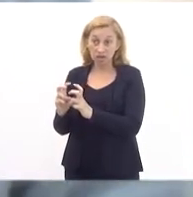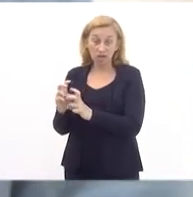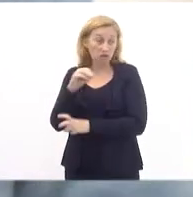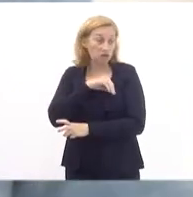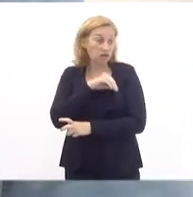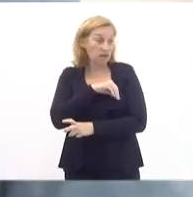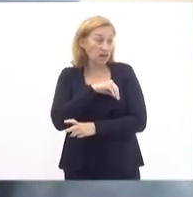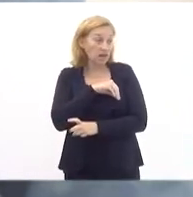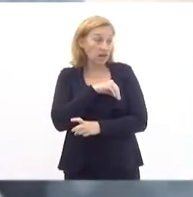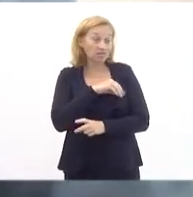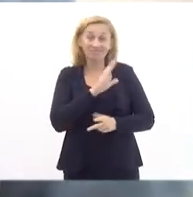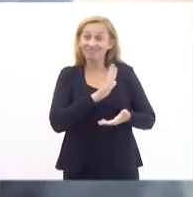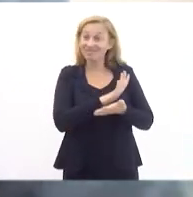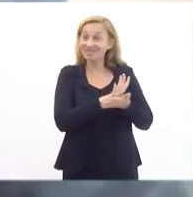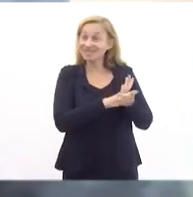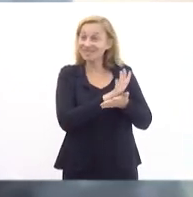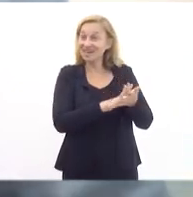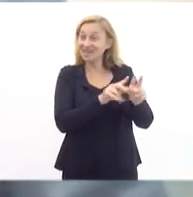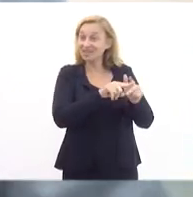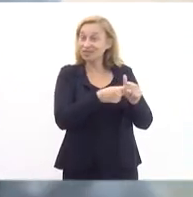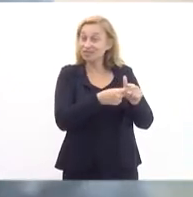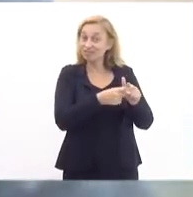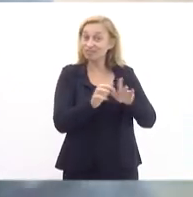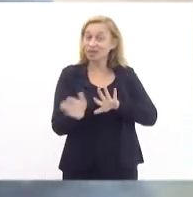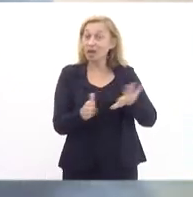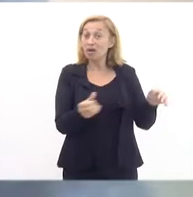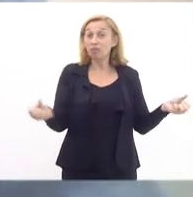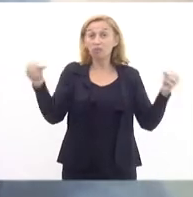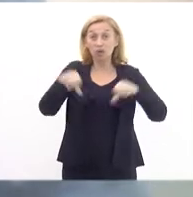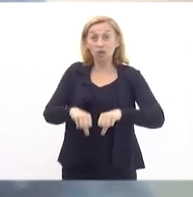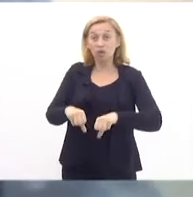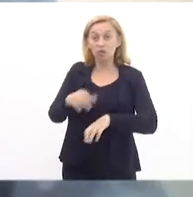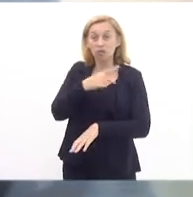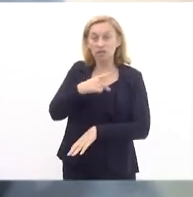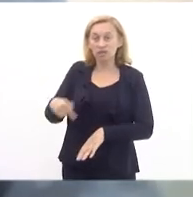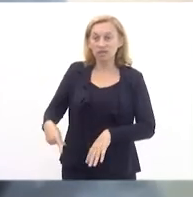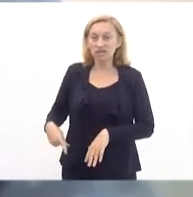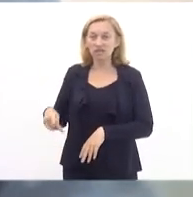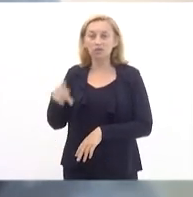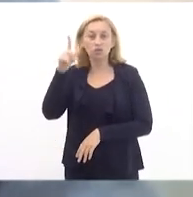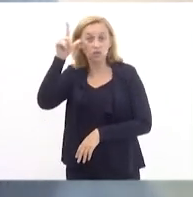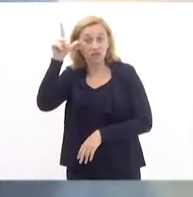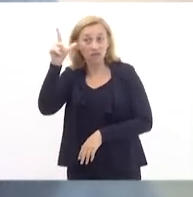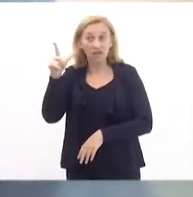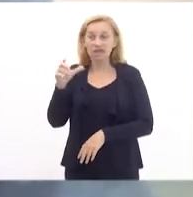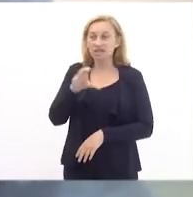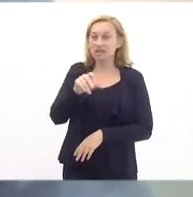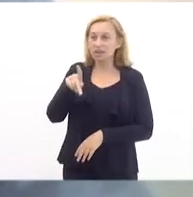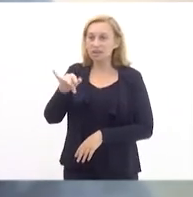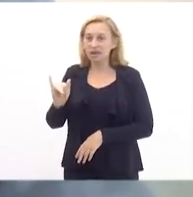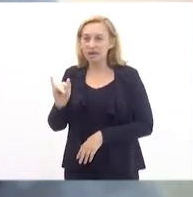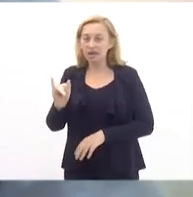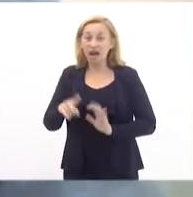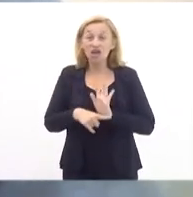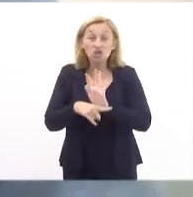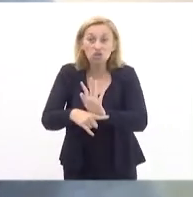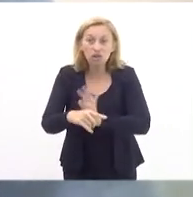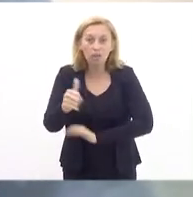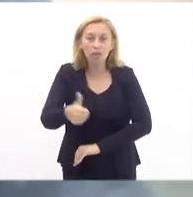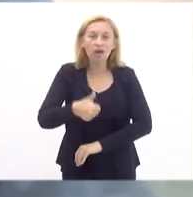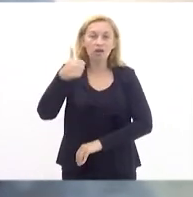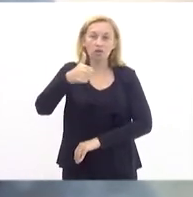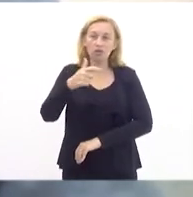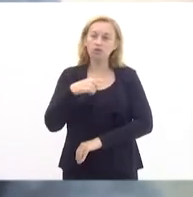salarial. Mas muito pior, presidente Lucinho, essa CPI enobrece o parlamento.